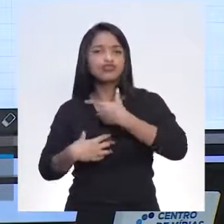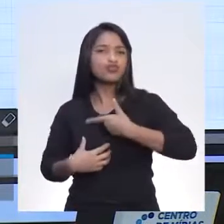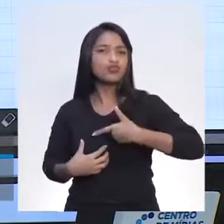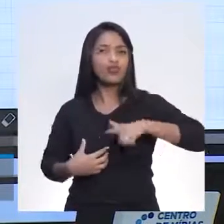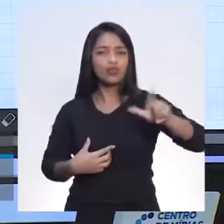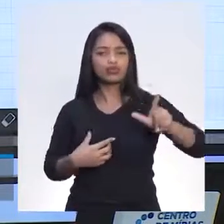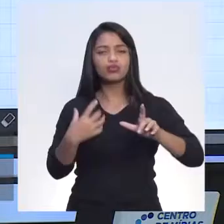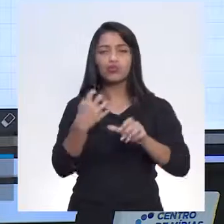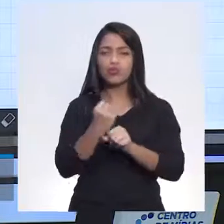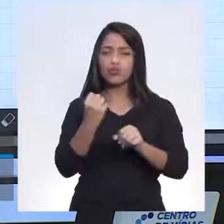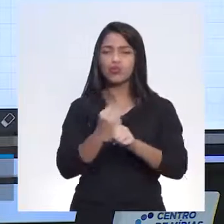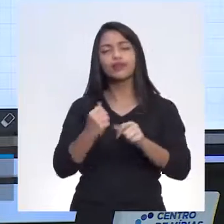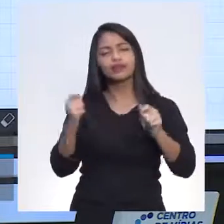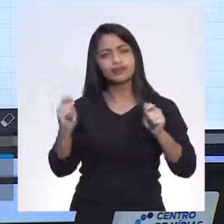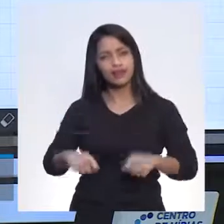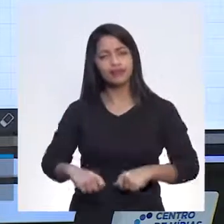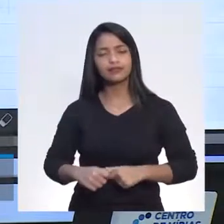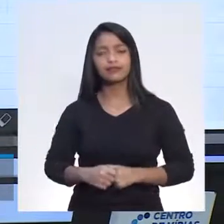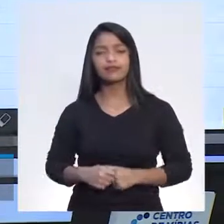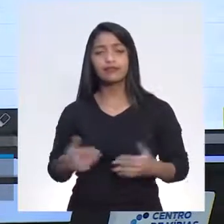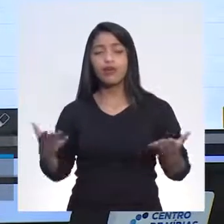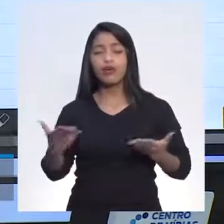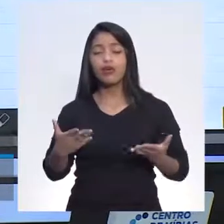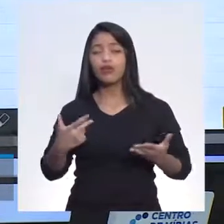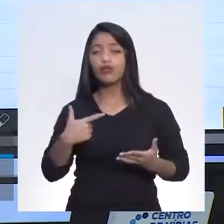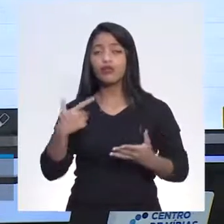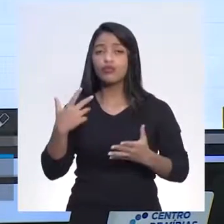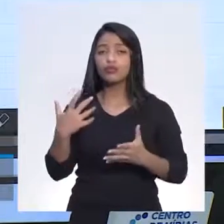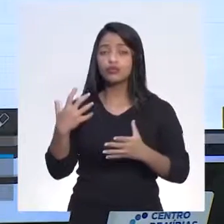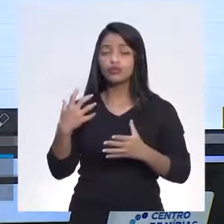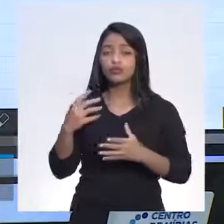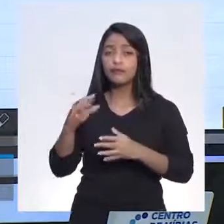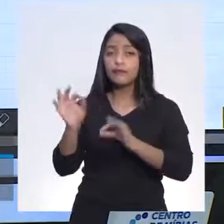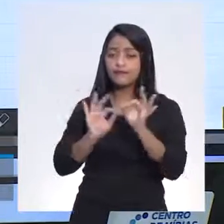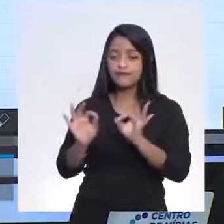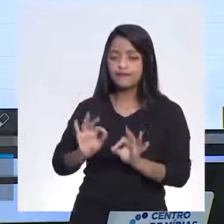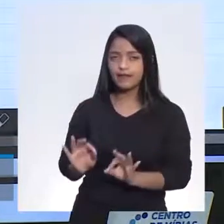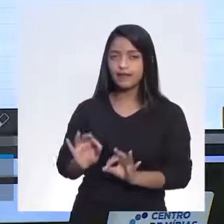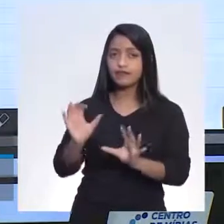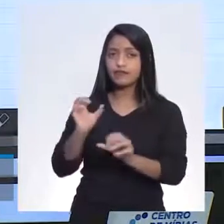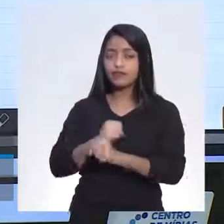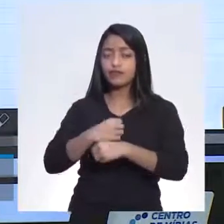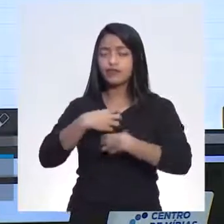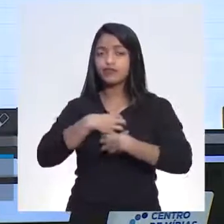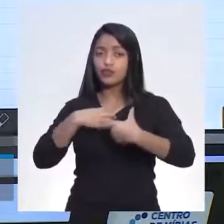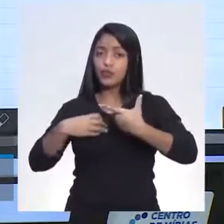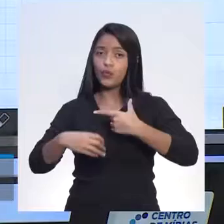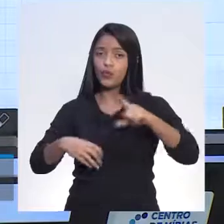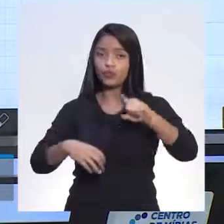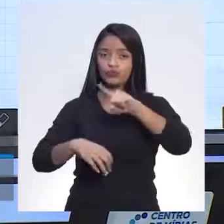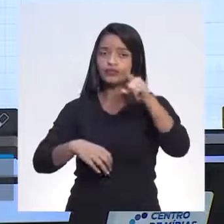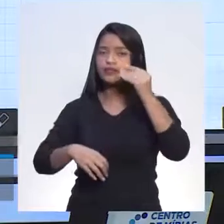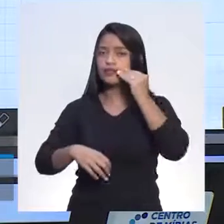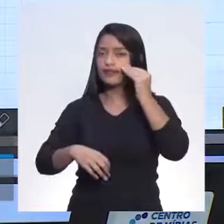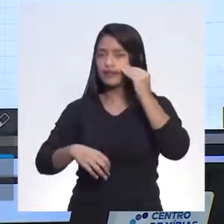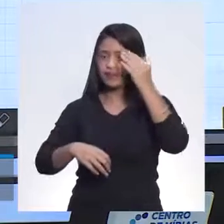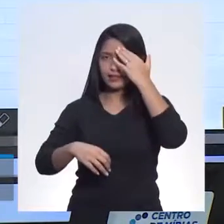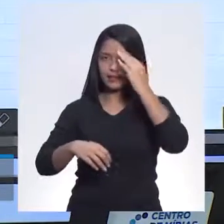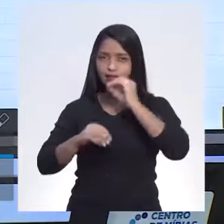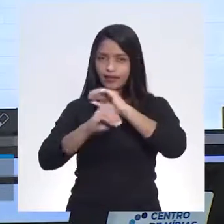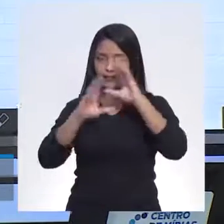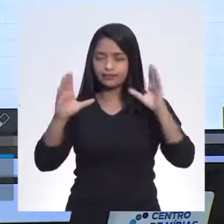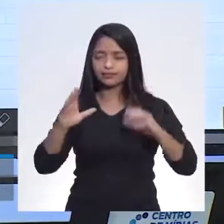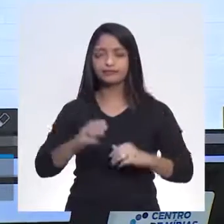outra forma. Vou até montar de um outro modelo, que aí vocês vão tentar entender. Então, aí vai aparecer para vocês